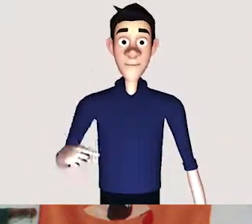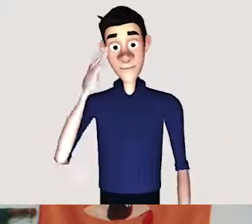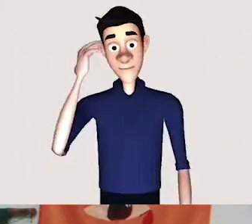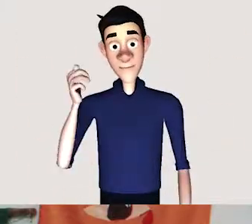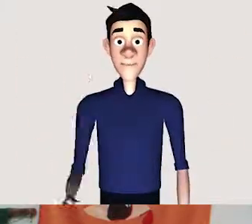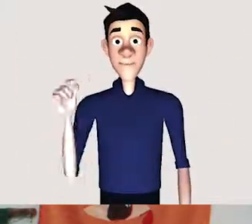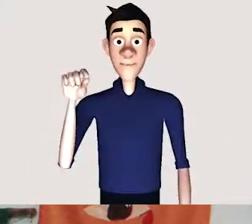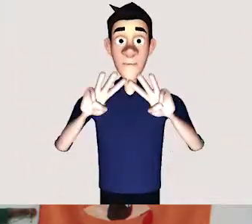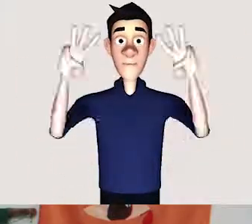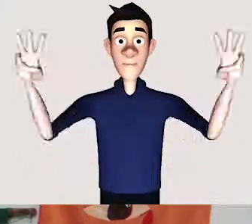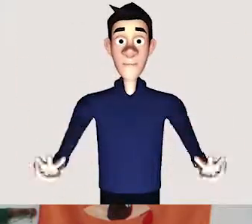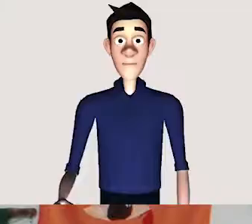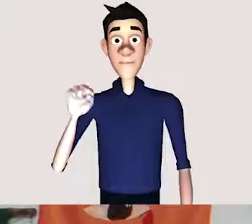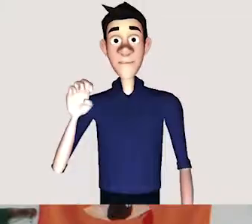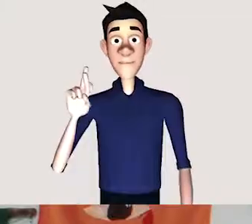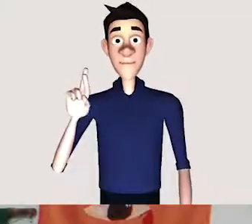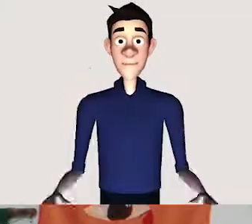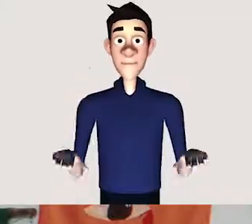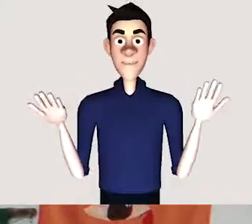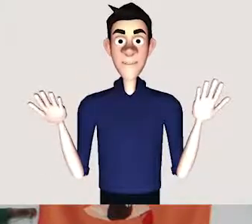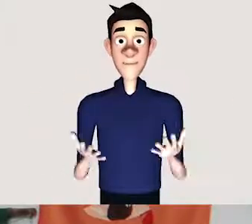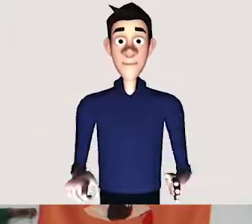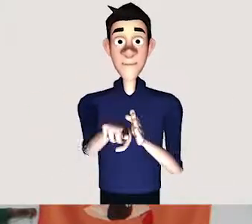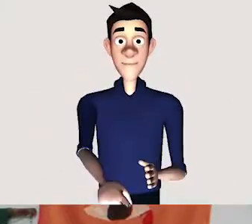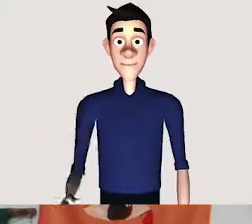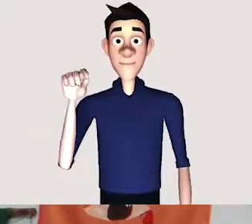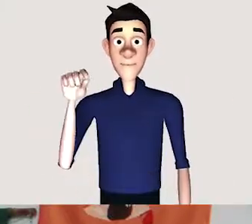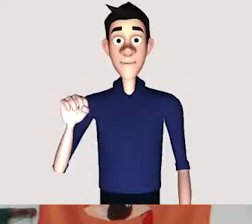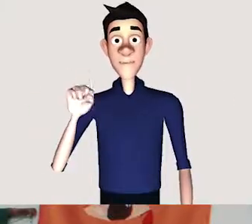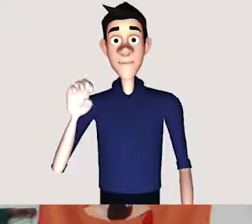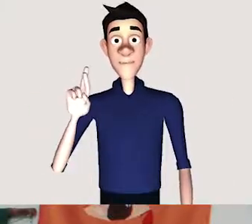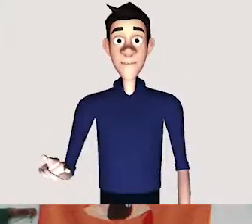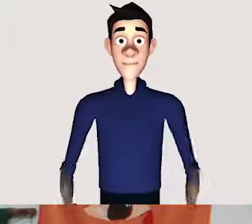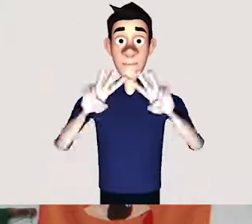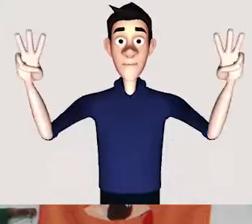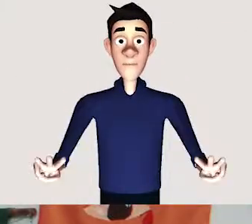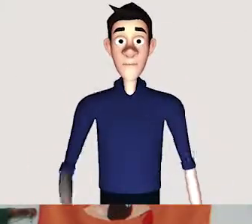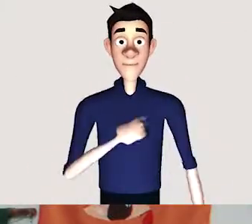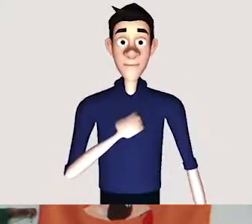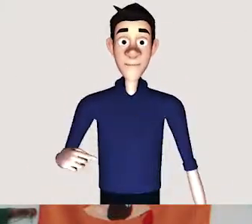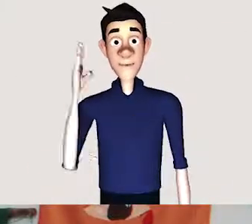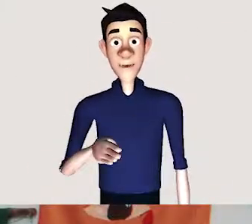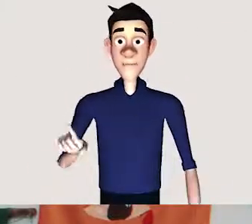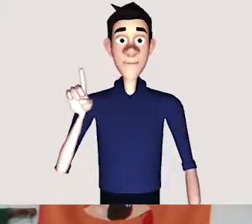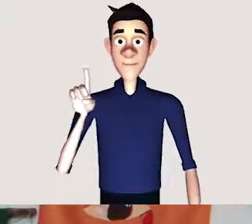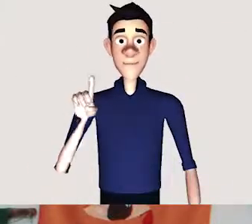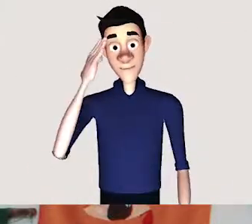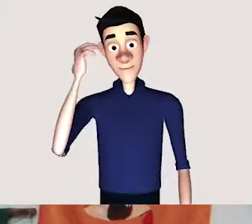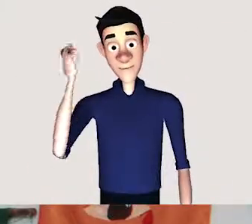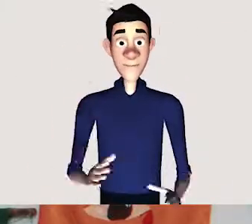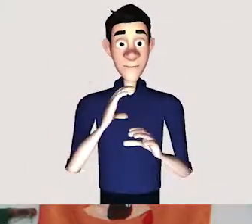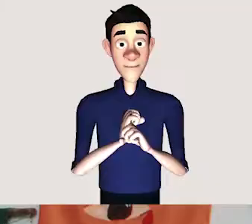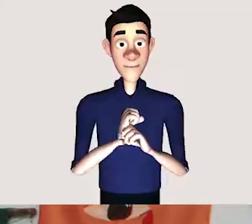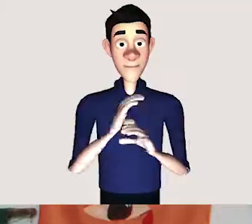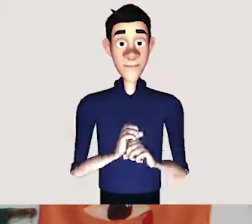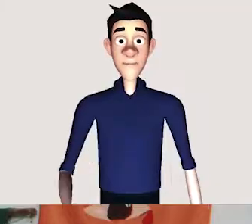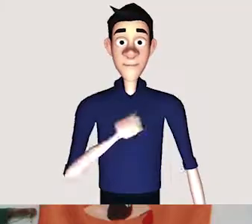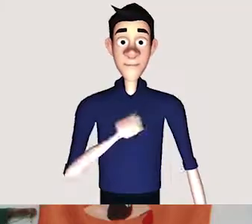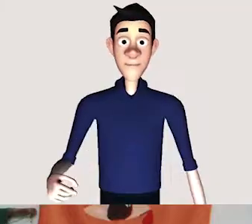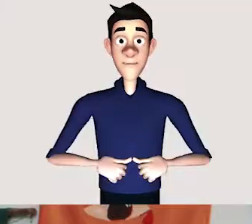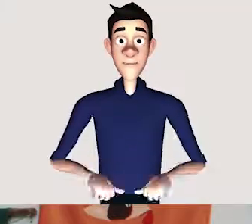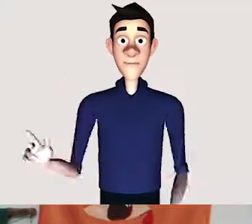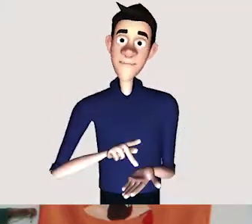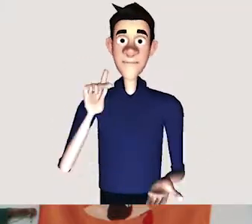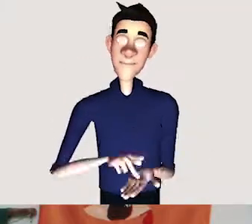sei o que museu é. Mas quando me perguntam o que é museu, eu já não sei mais. Eu estou, na verdade, fazendo